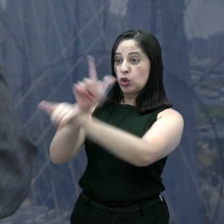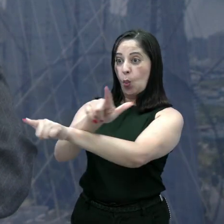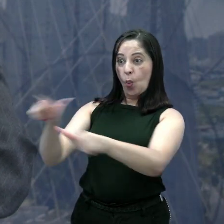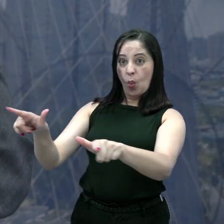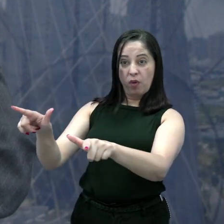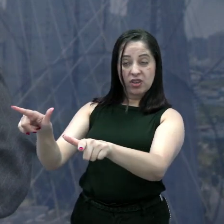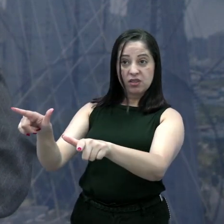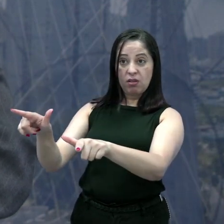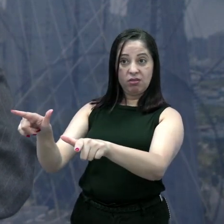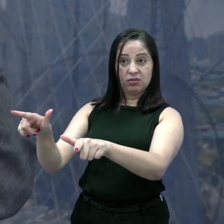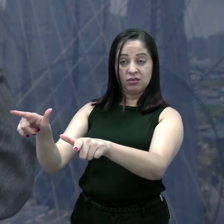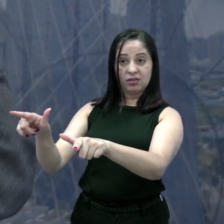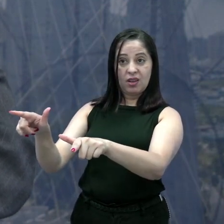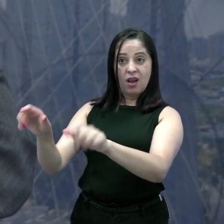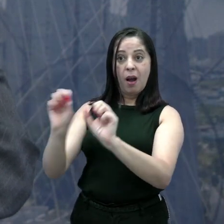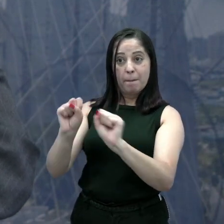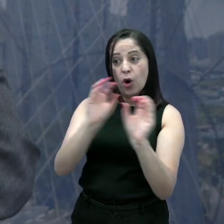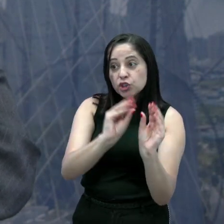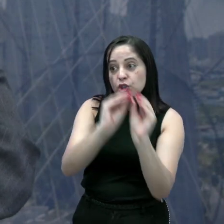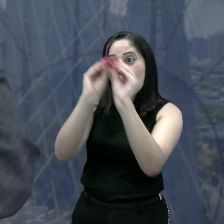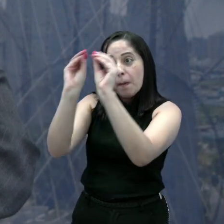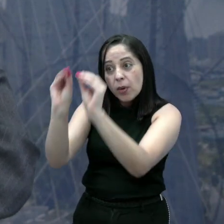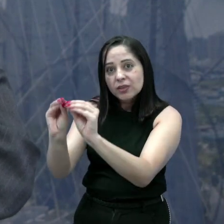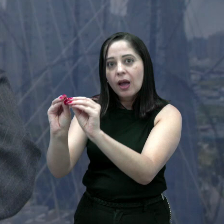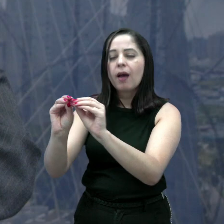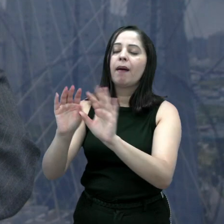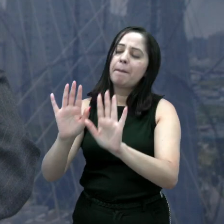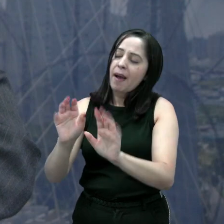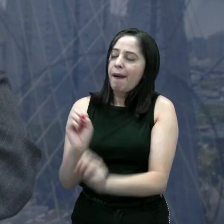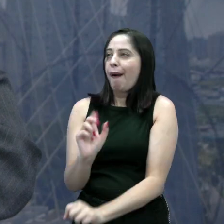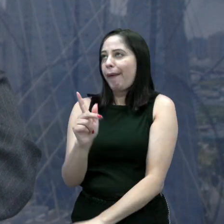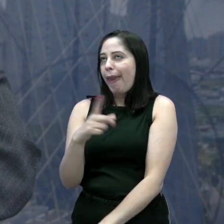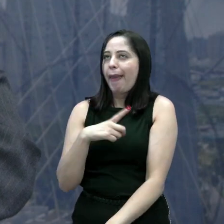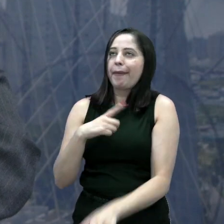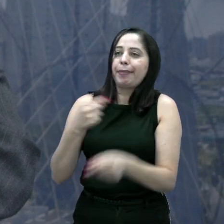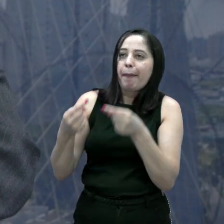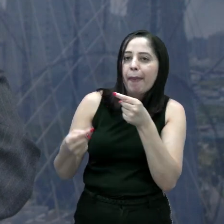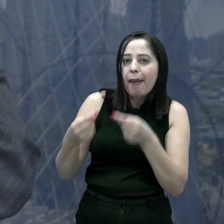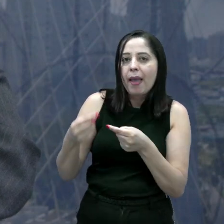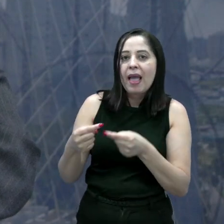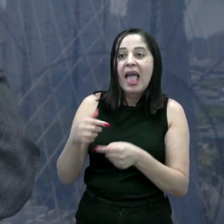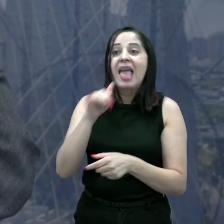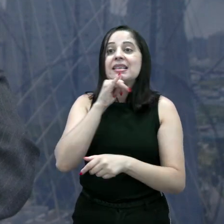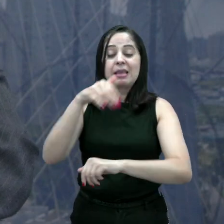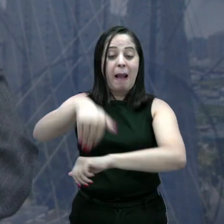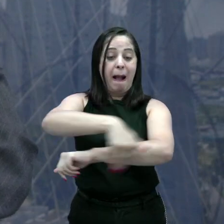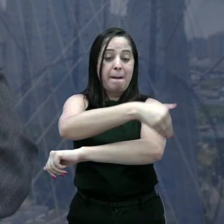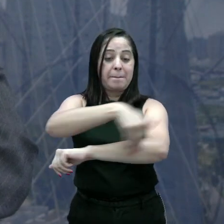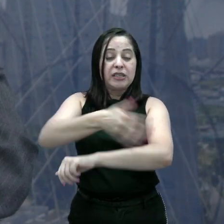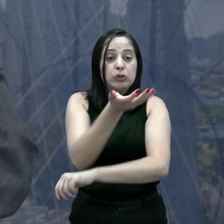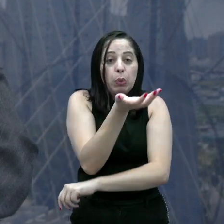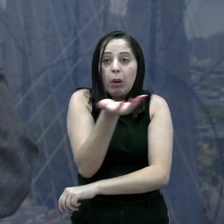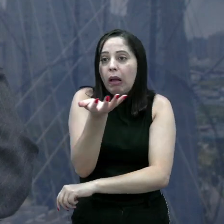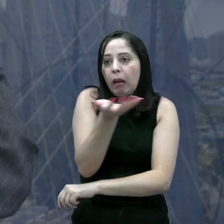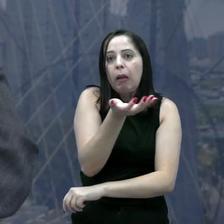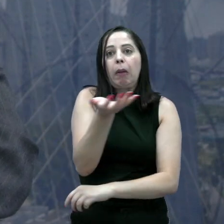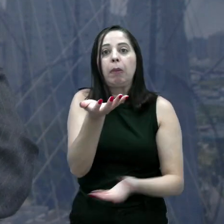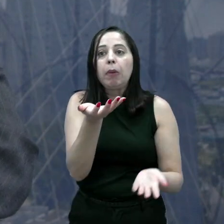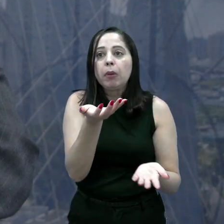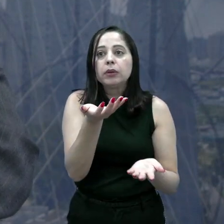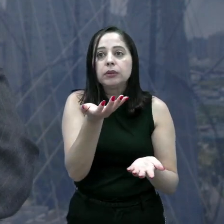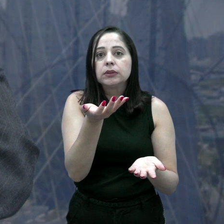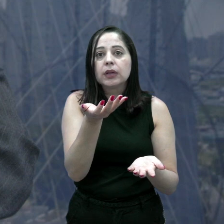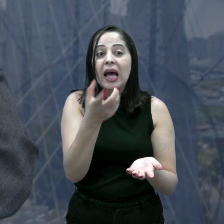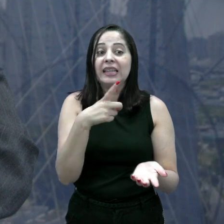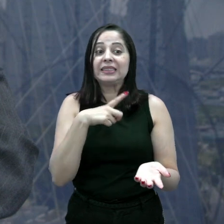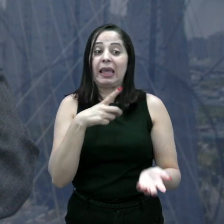abrigos, mas tudo bem, temos políticas, né? O morador de rua também tem a condição dele. O problema que a gente tem que, e eu